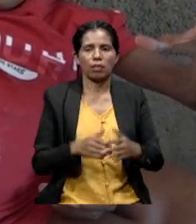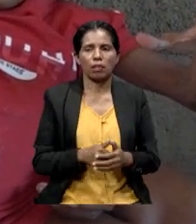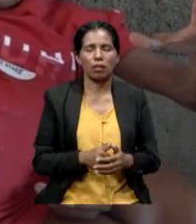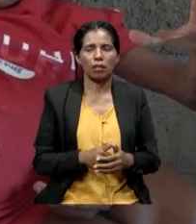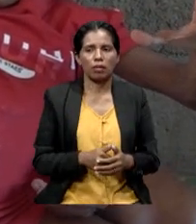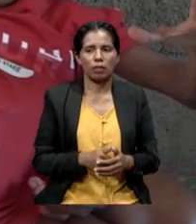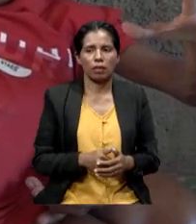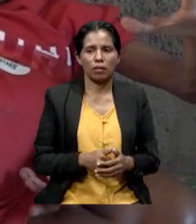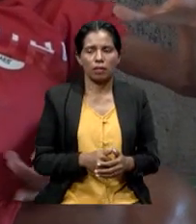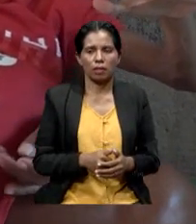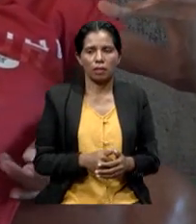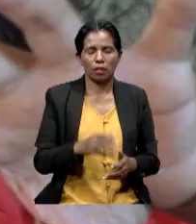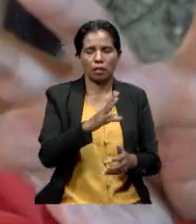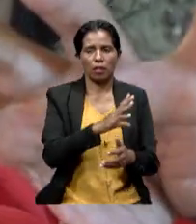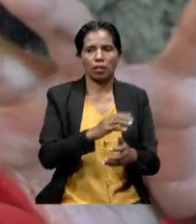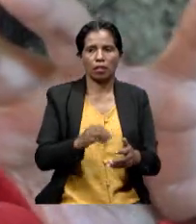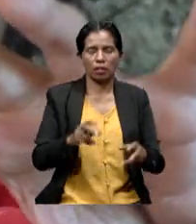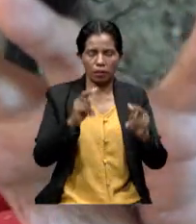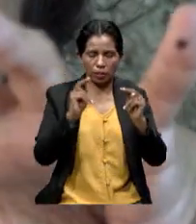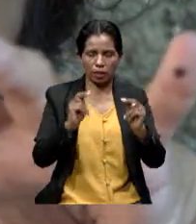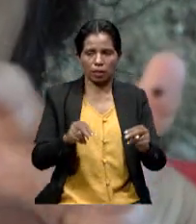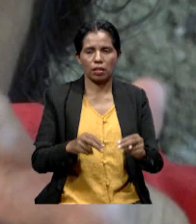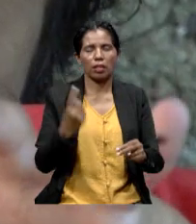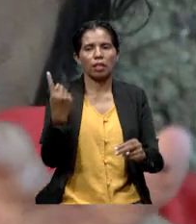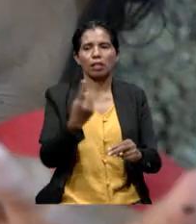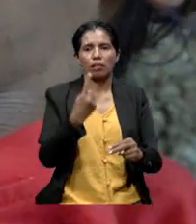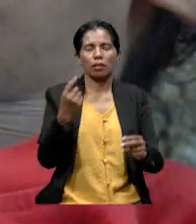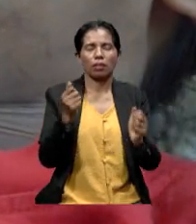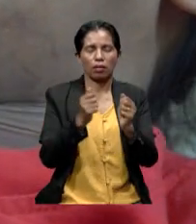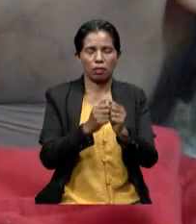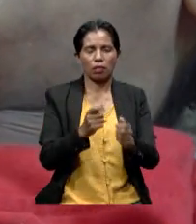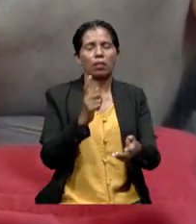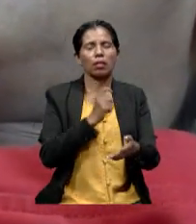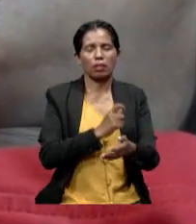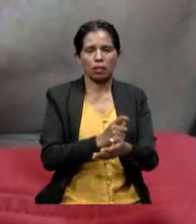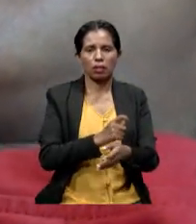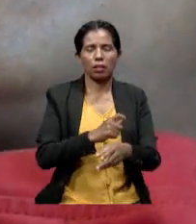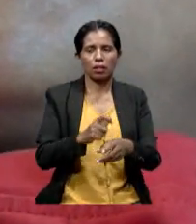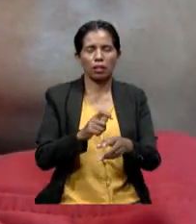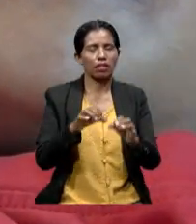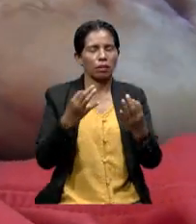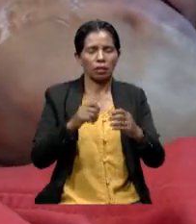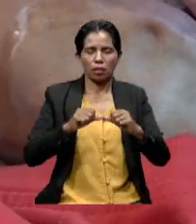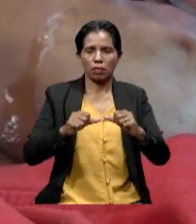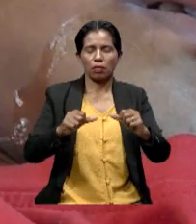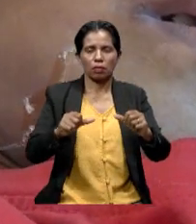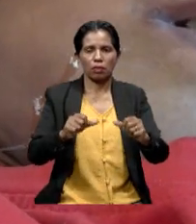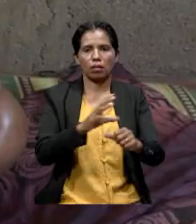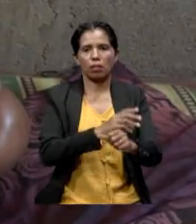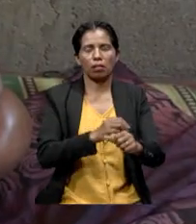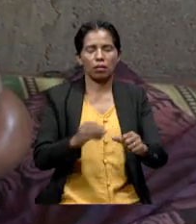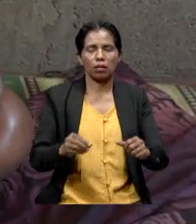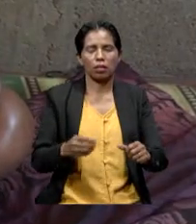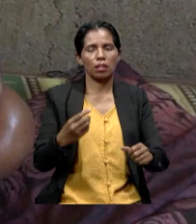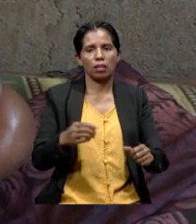parsi. Exatamente nia precisa na fatin ho terapia. Se enquanto família ela continua a terapia exatamente nia condição